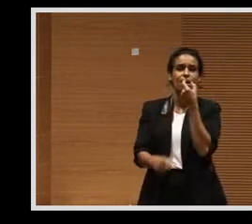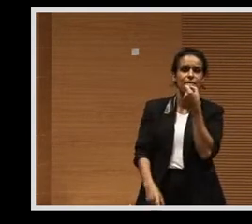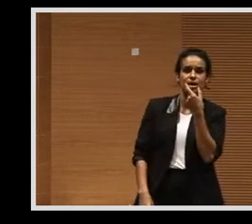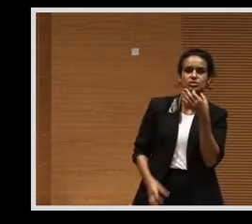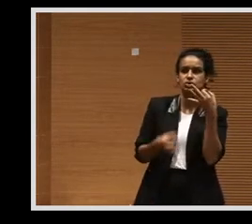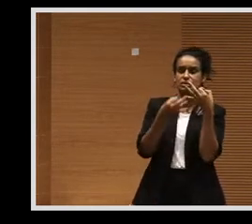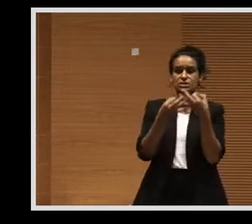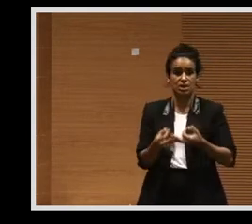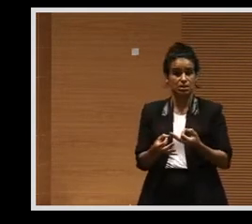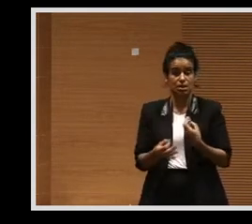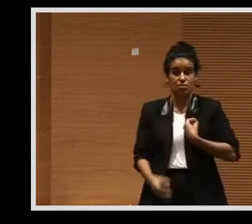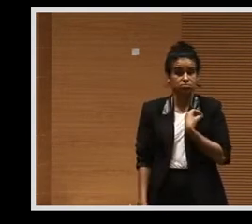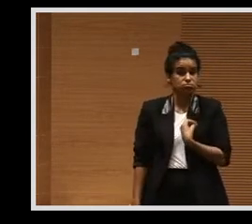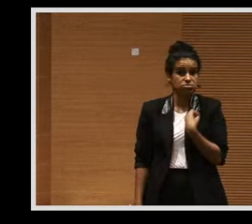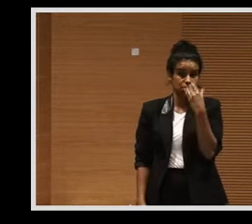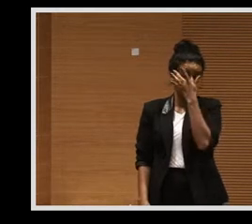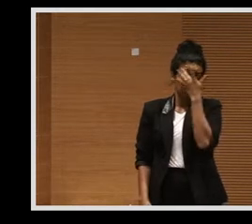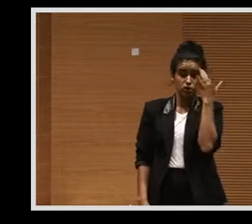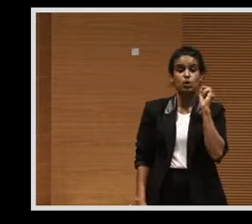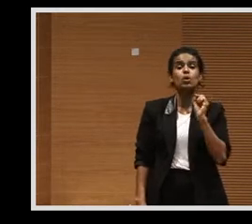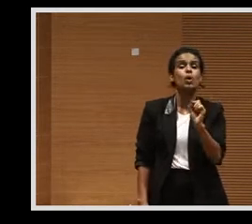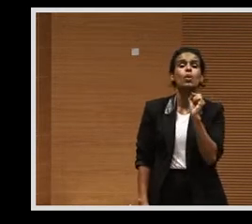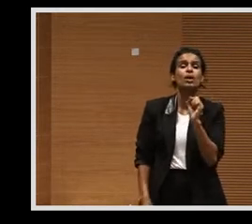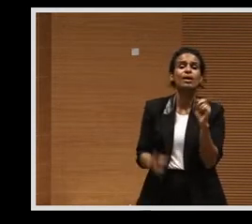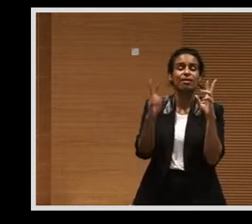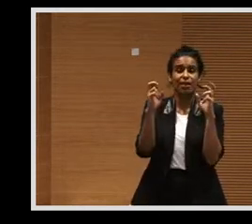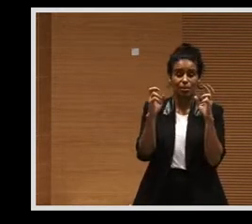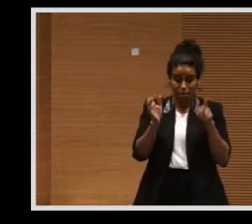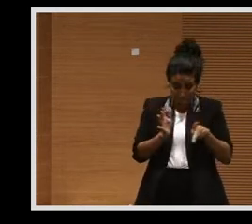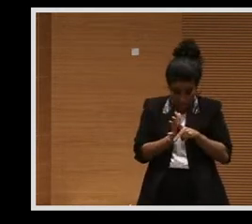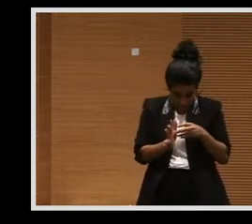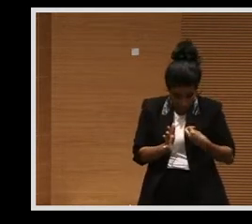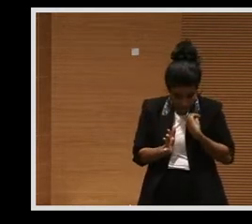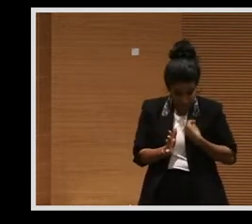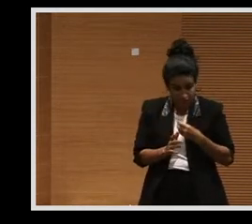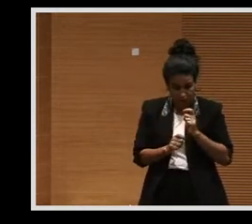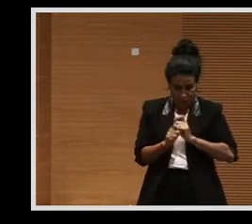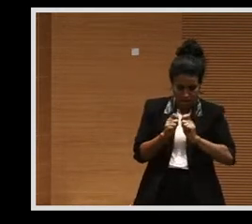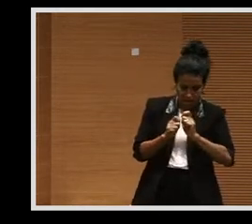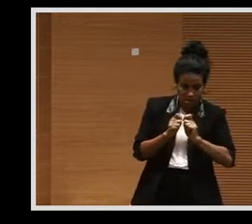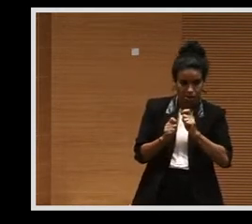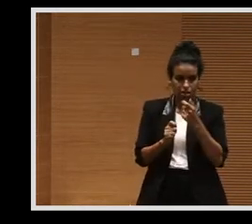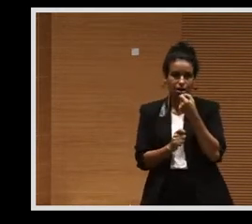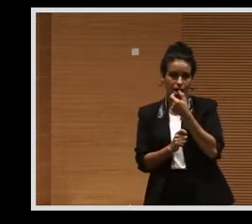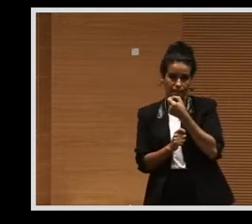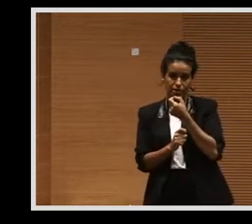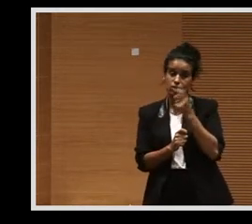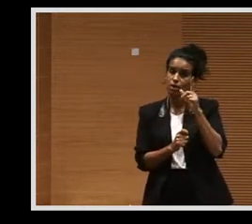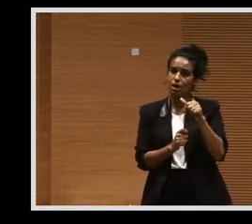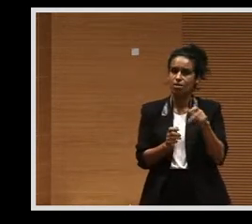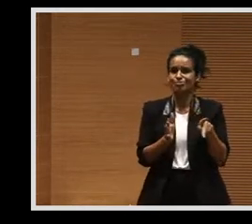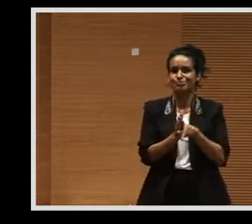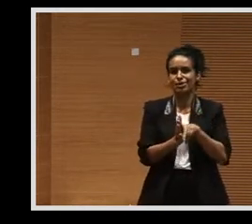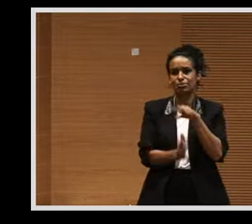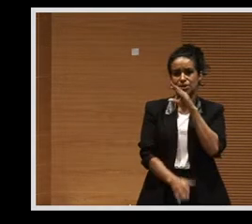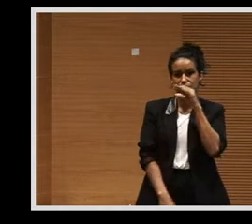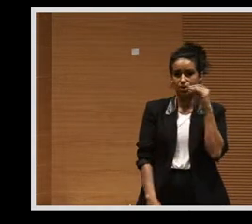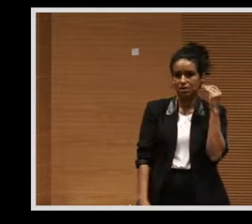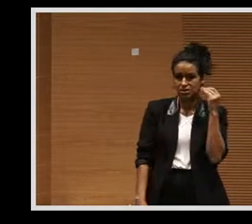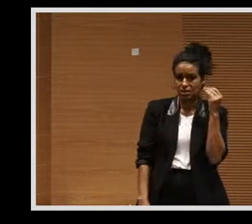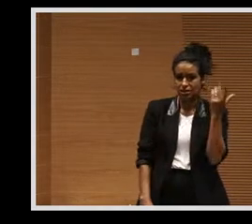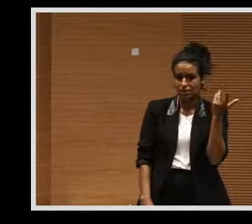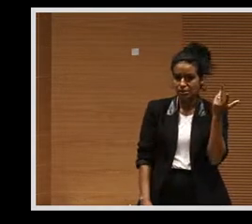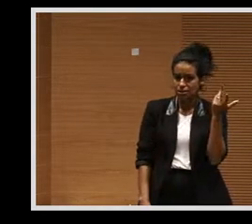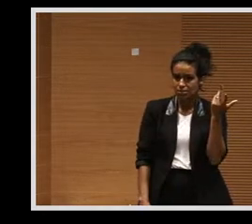o assunto da vida da pessoa vira ajuste de remédio. Isso com adolescente tem sido, e né, o lugar menorista, esqueça,